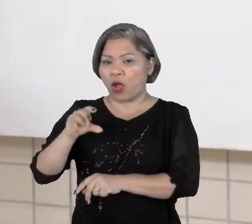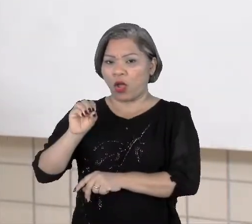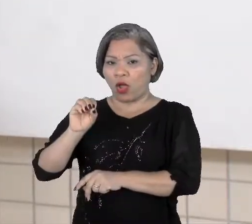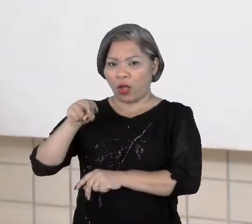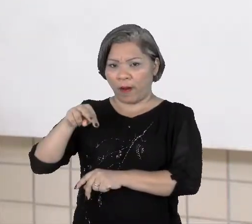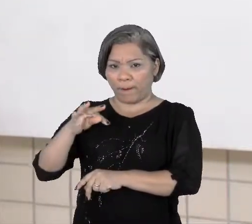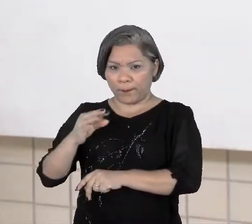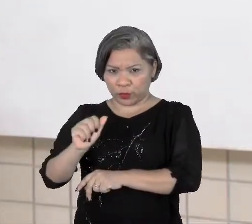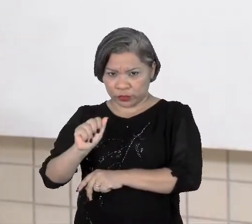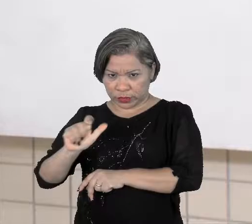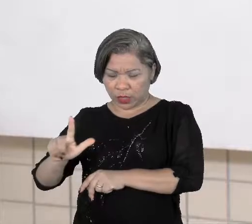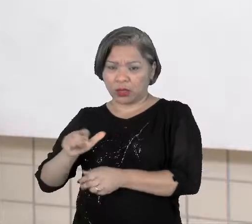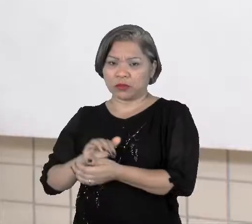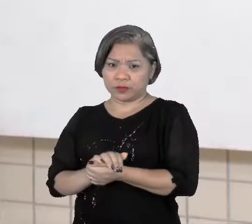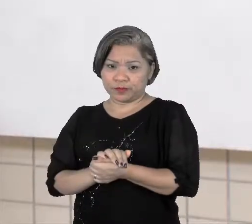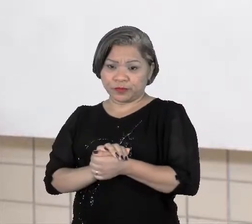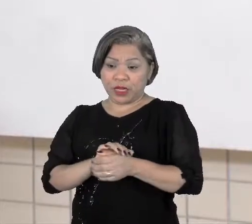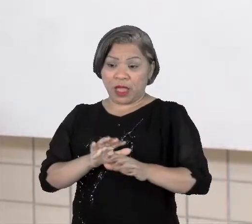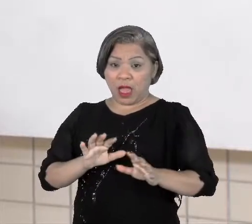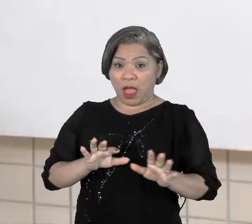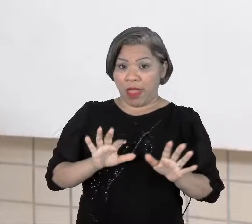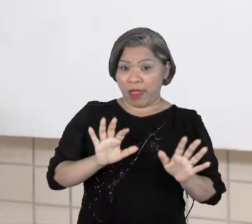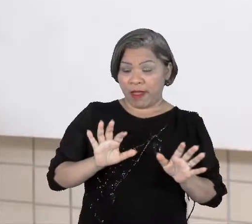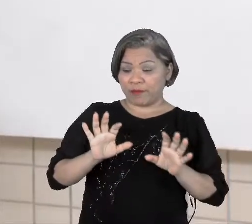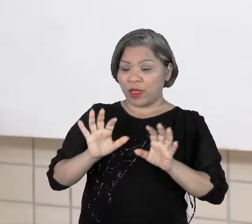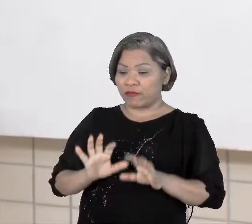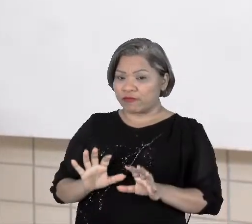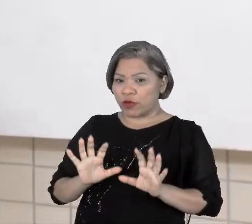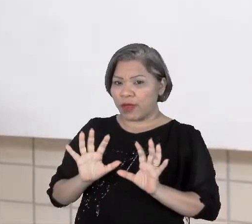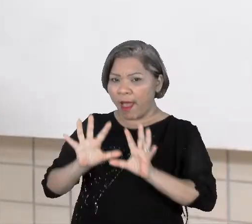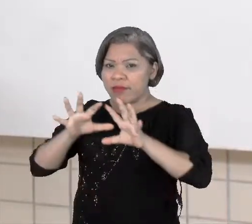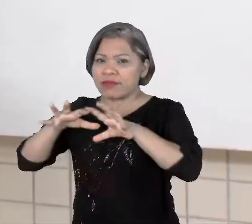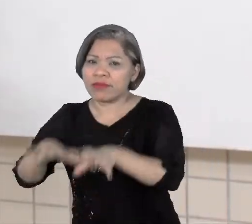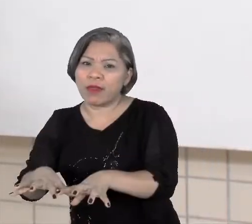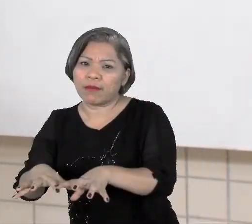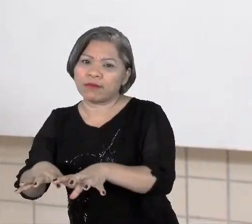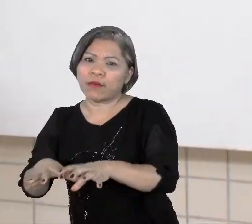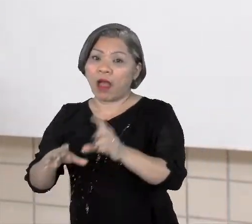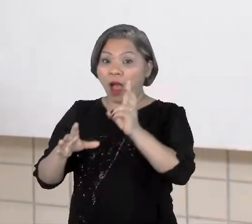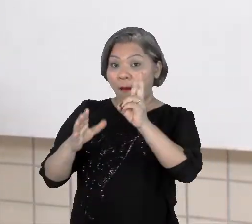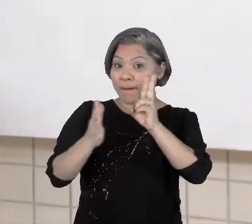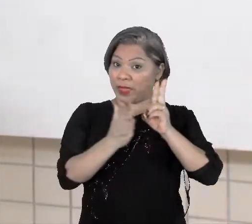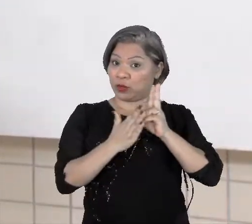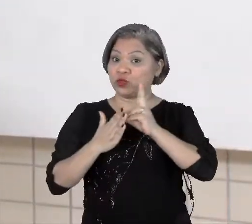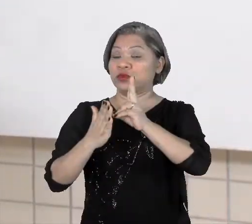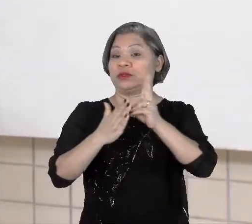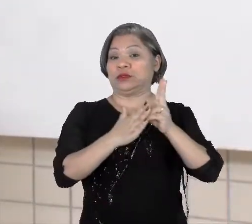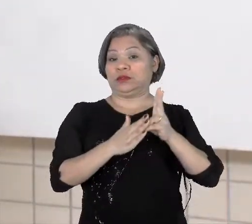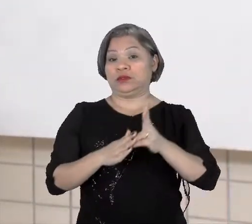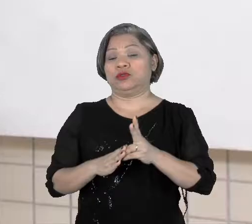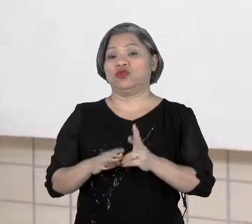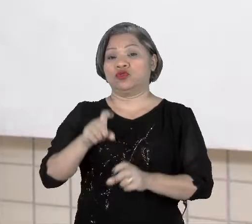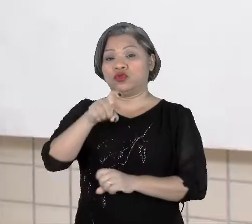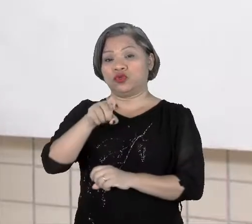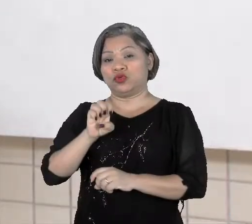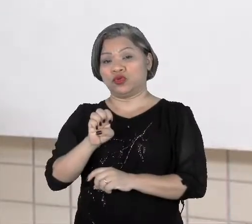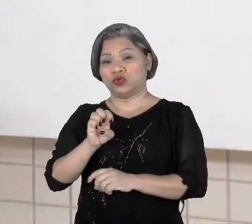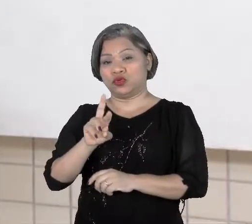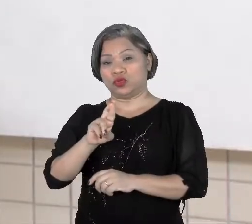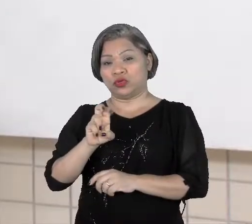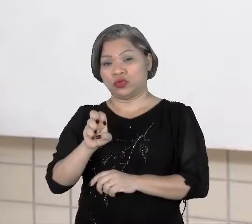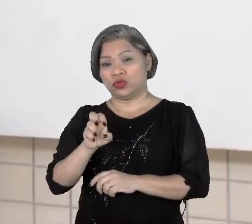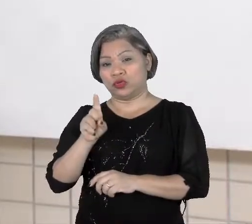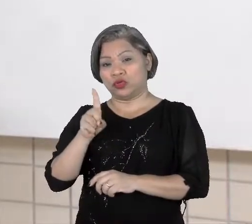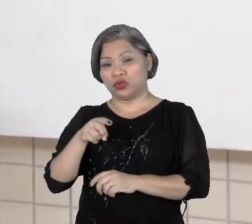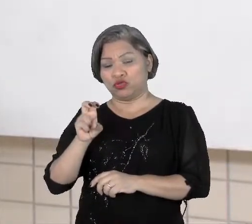foi atacado por índios da etnia xerente. Logo após esse ataque, as pessoas do Pontal, as pessoas que sobreviveram